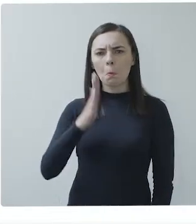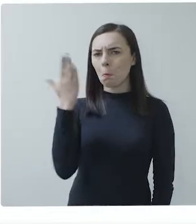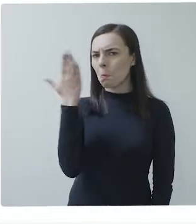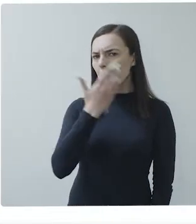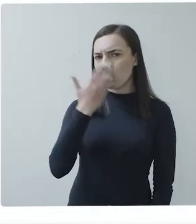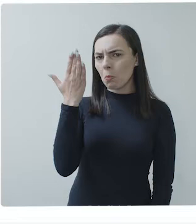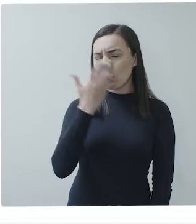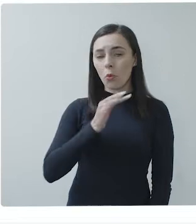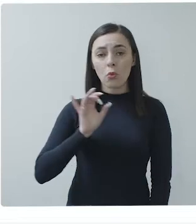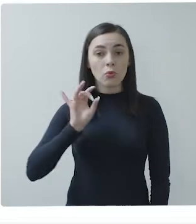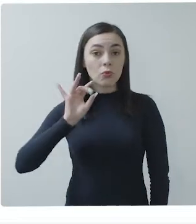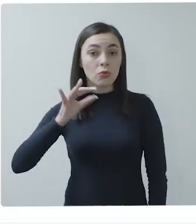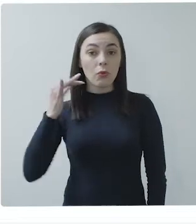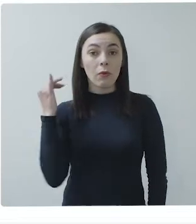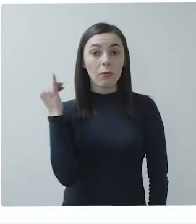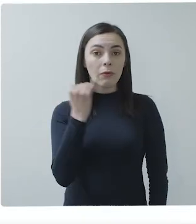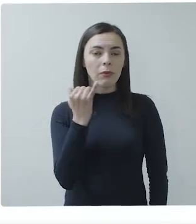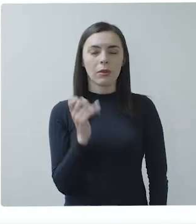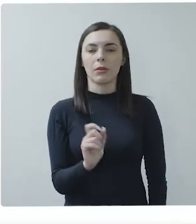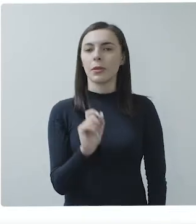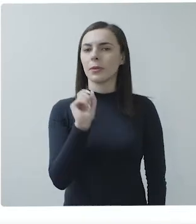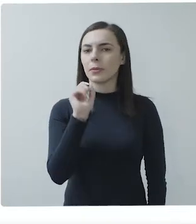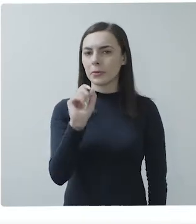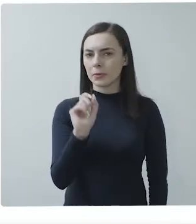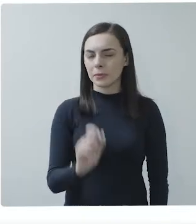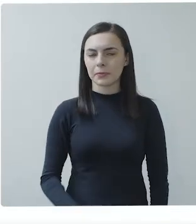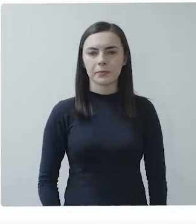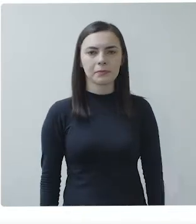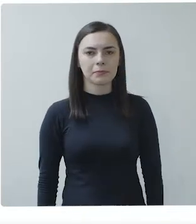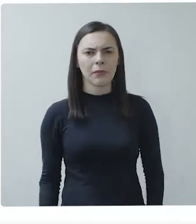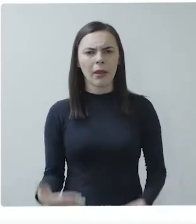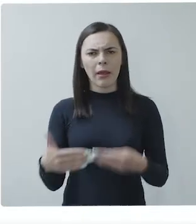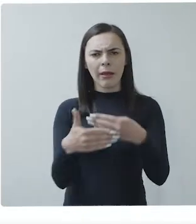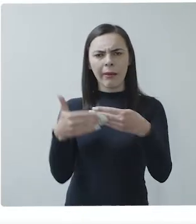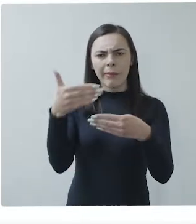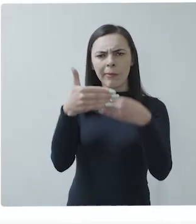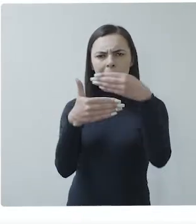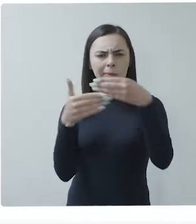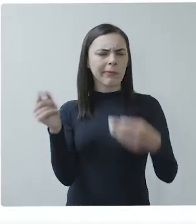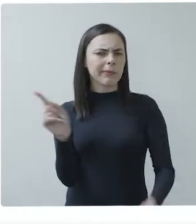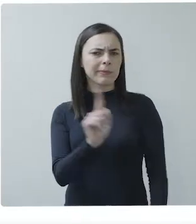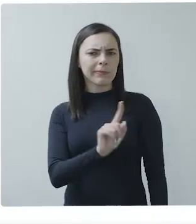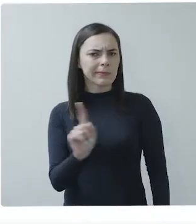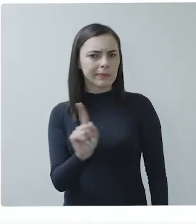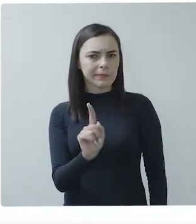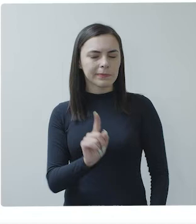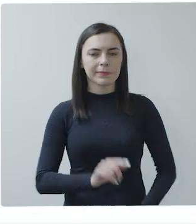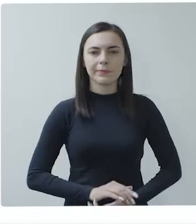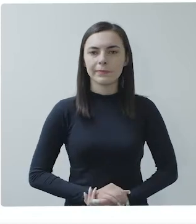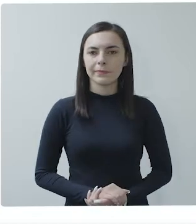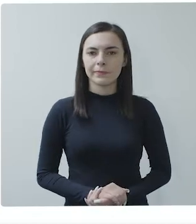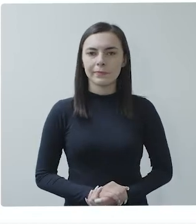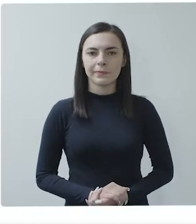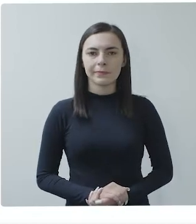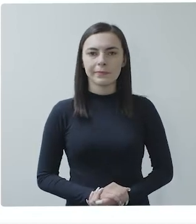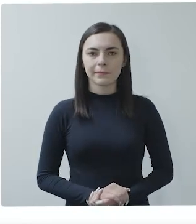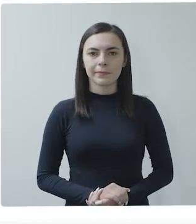imagem. Só tem a fala dele. Ele falou o quê? Que muros não, muros não.